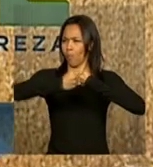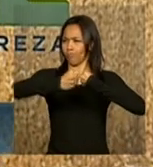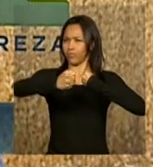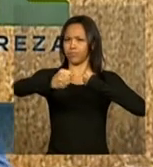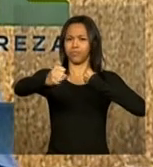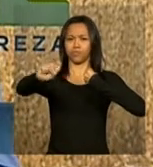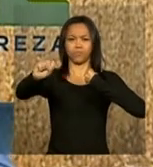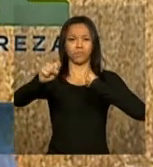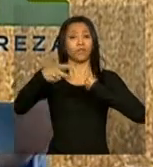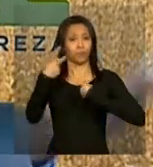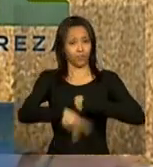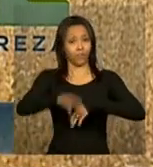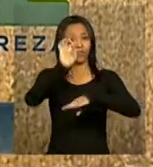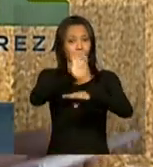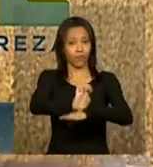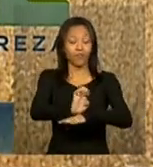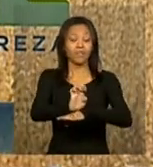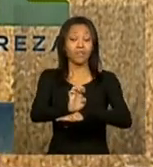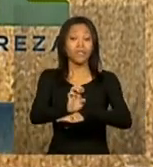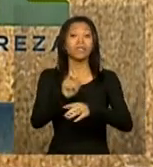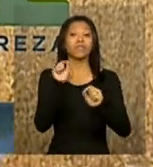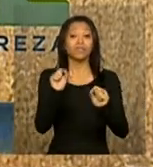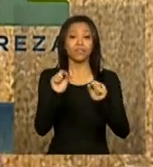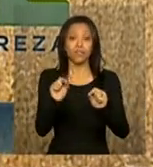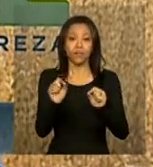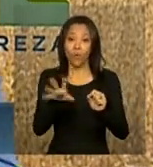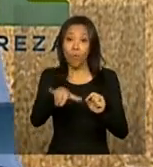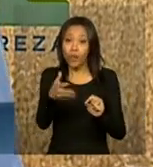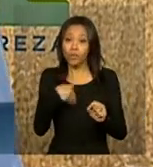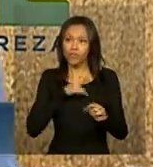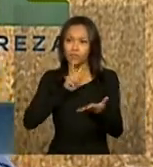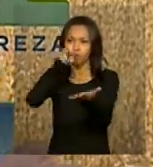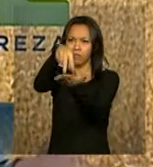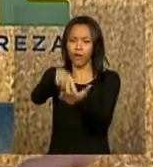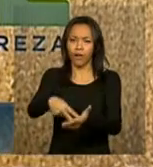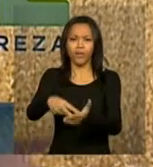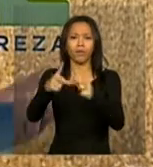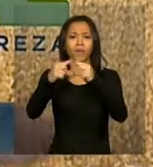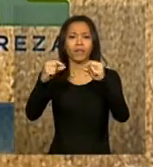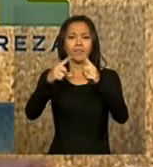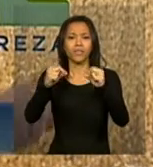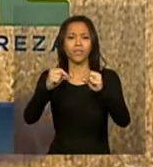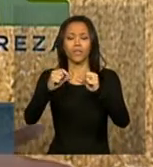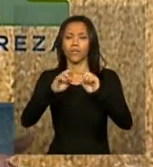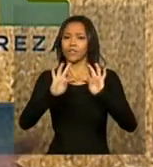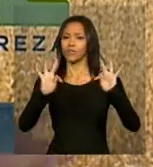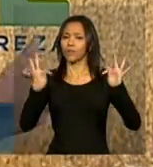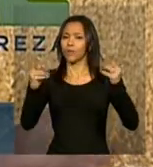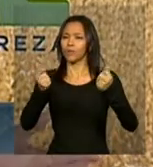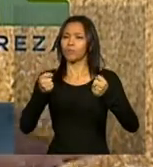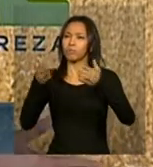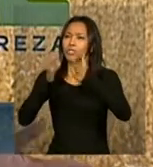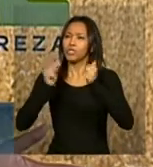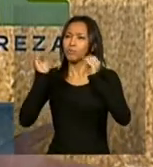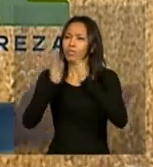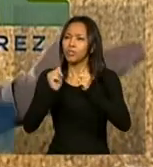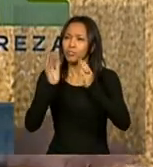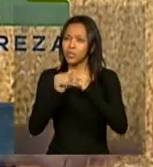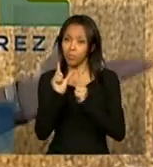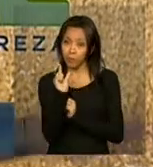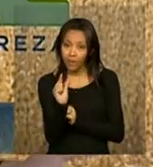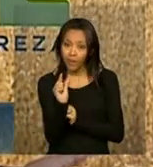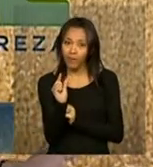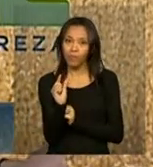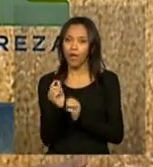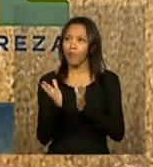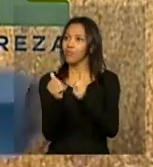continental do nosso estado e justifica quando nós vamos a Brasília. Todos os nossos pleitos não são pequenos, são